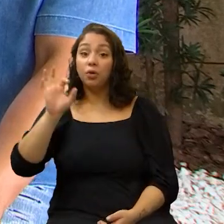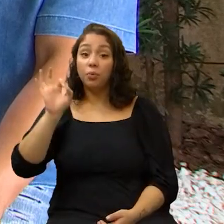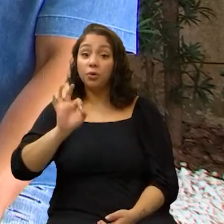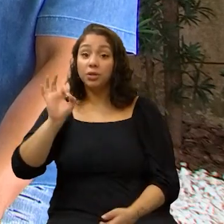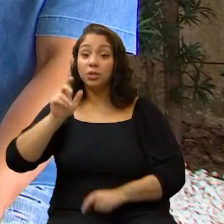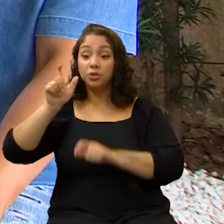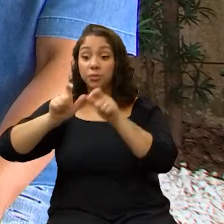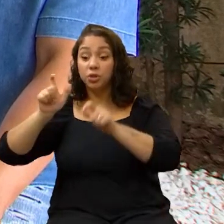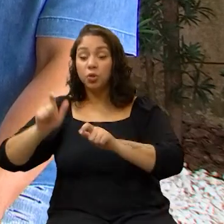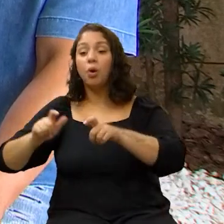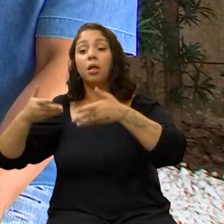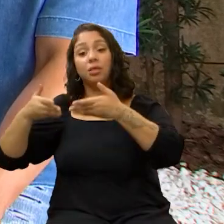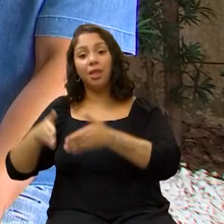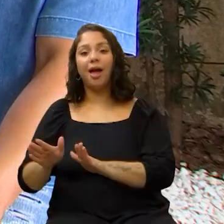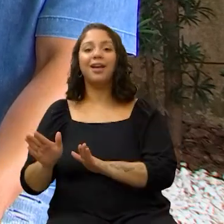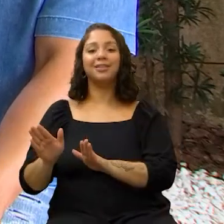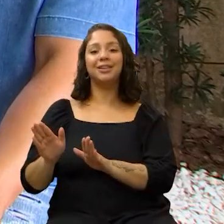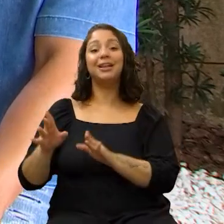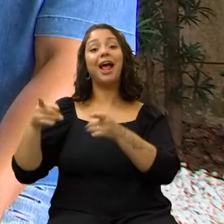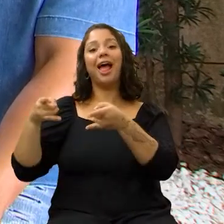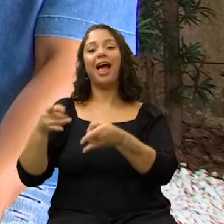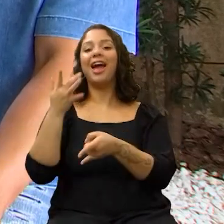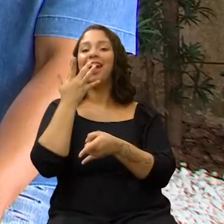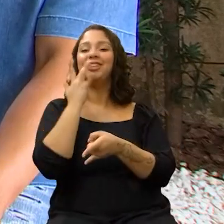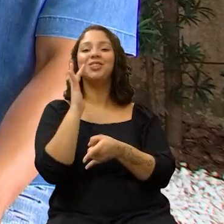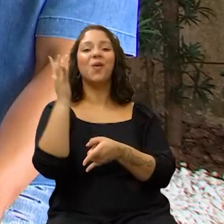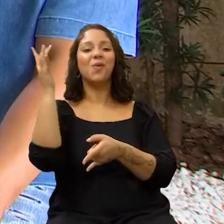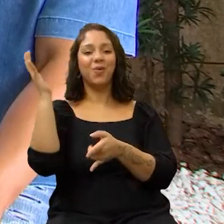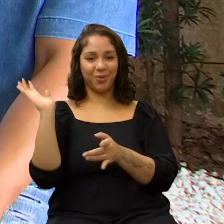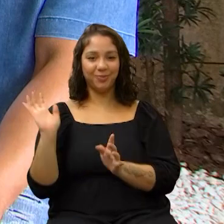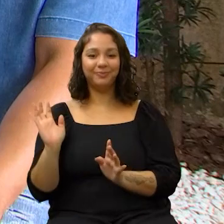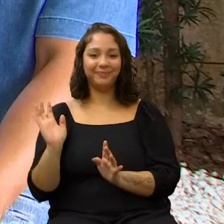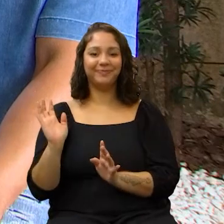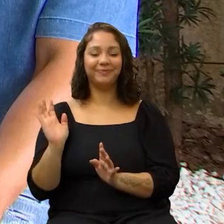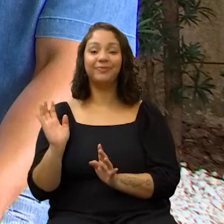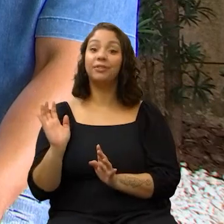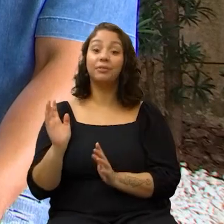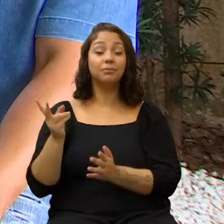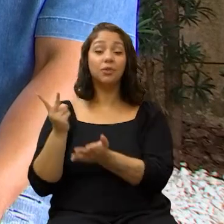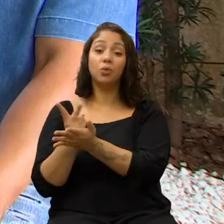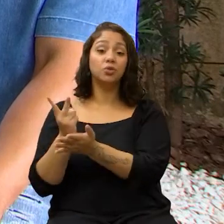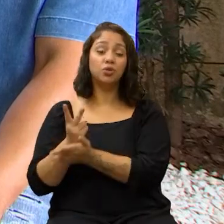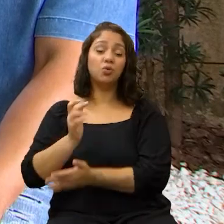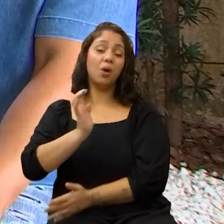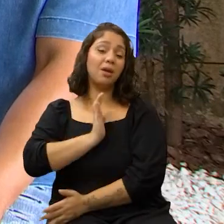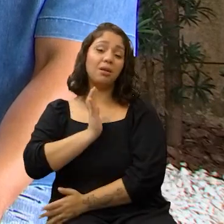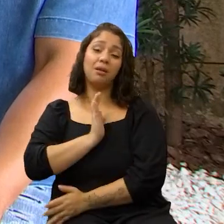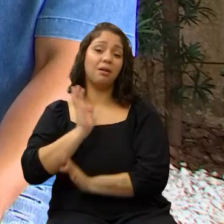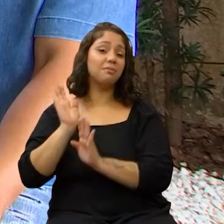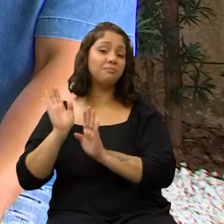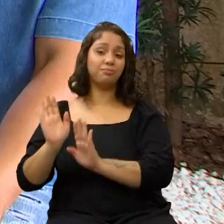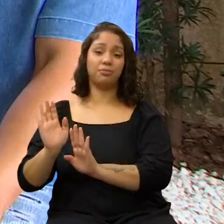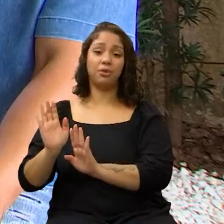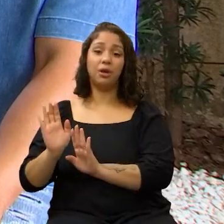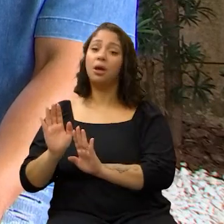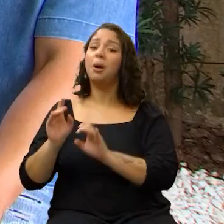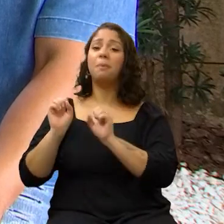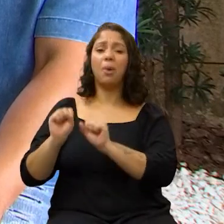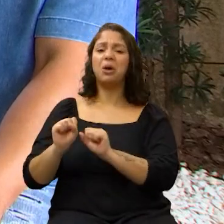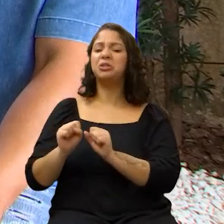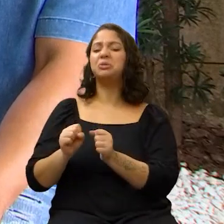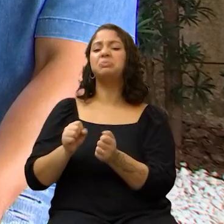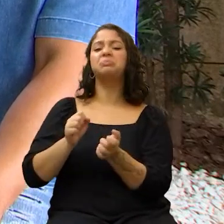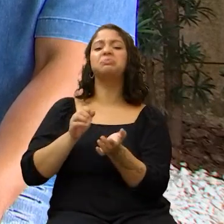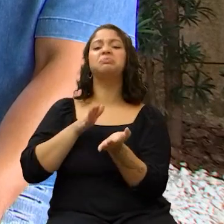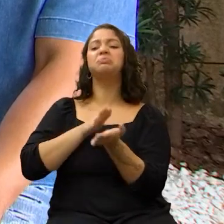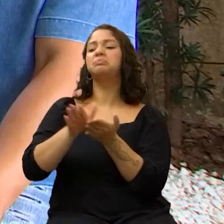pessoas que nascem, que a gente chama lá popularmente em berço de ouro, vão continuar ricas, não importa quanto